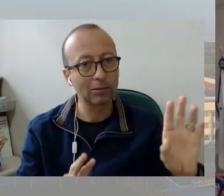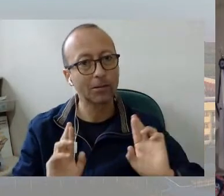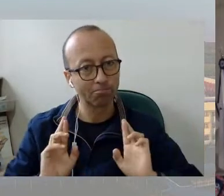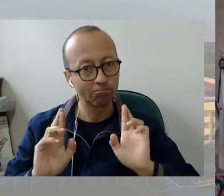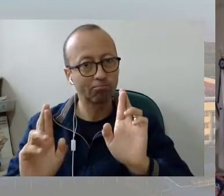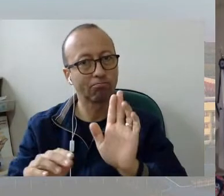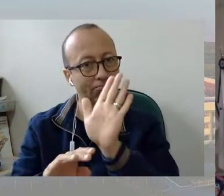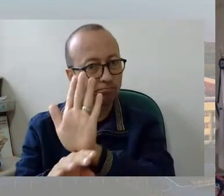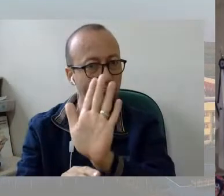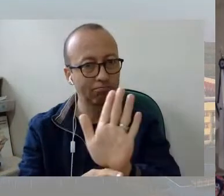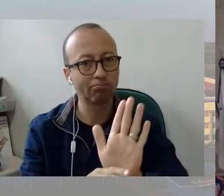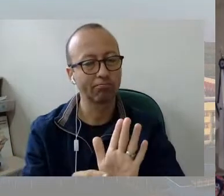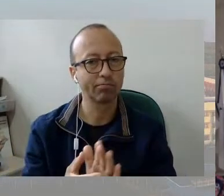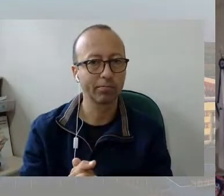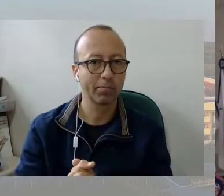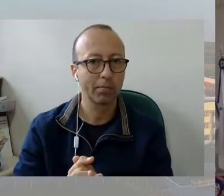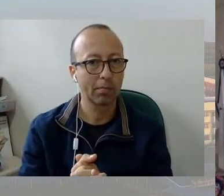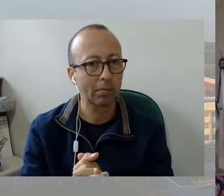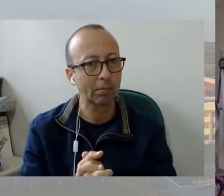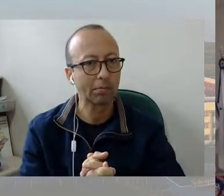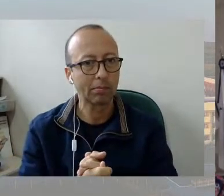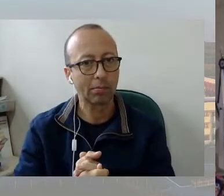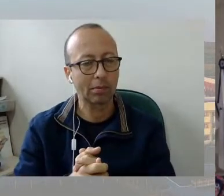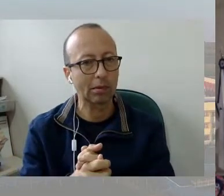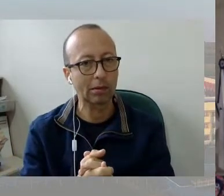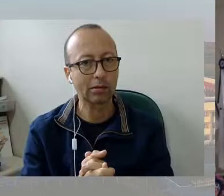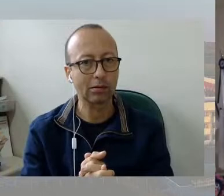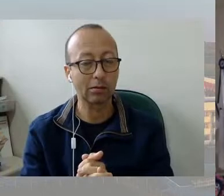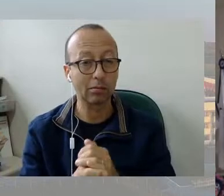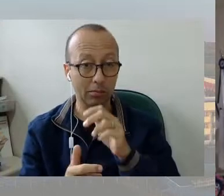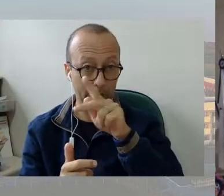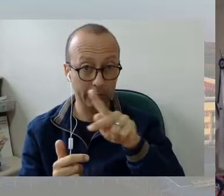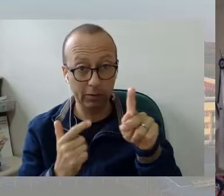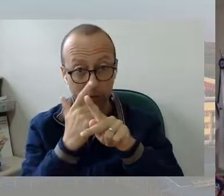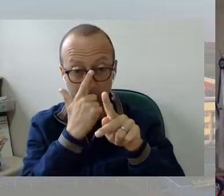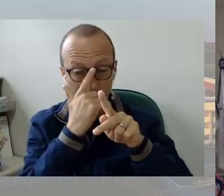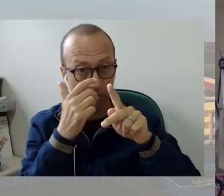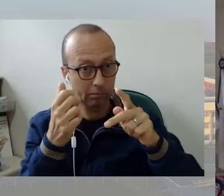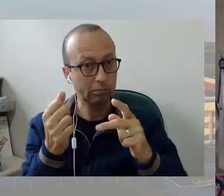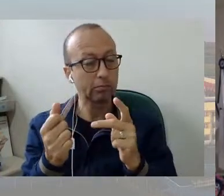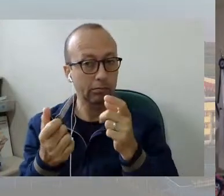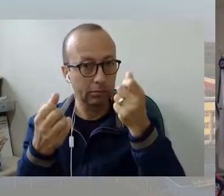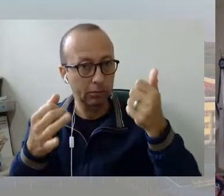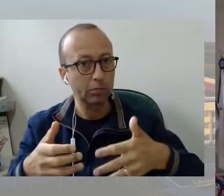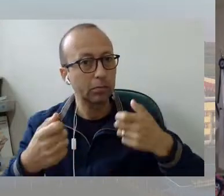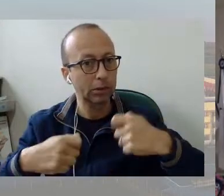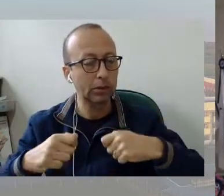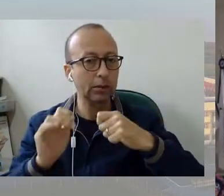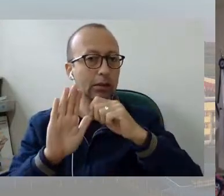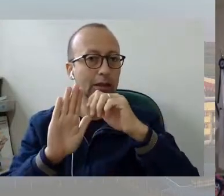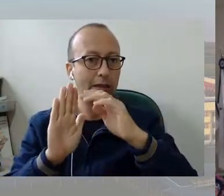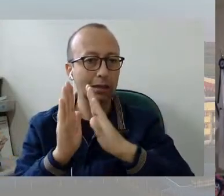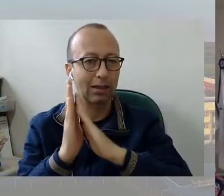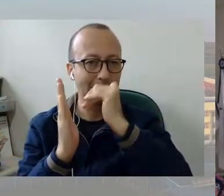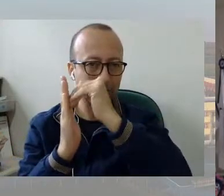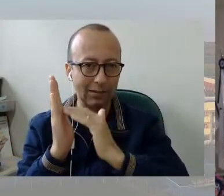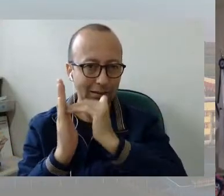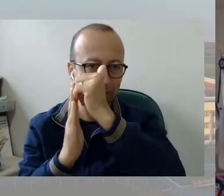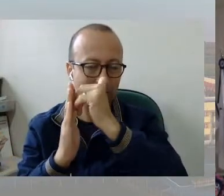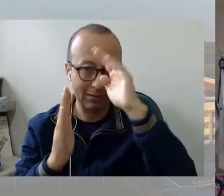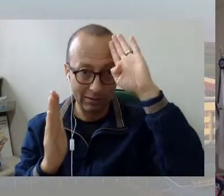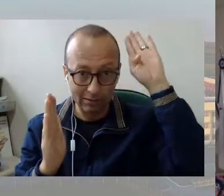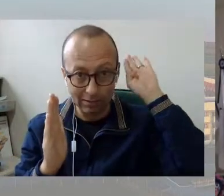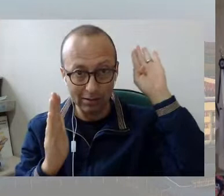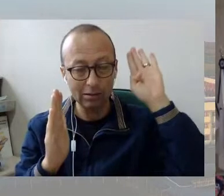a Prop vão, retificam os seus calendários, e nos dias do CIEP não existem outras atividades na universidade que não seja o